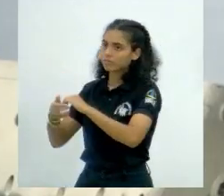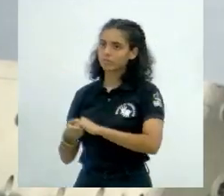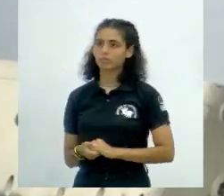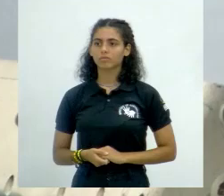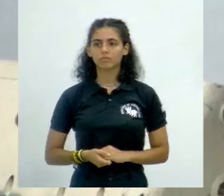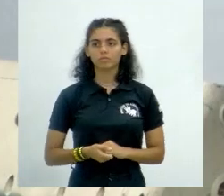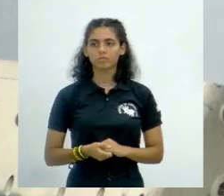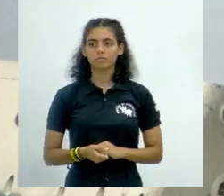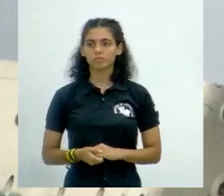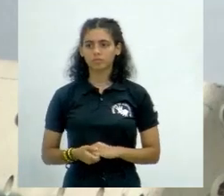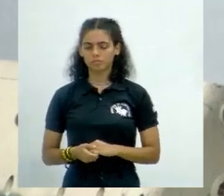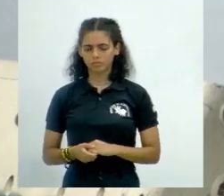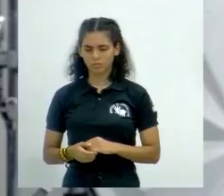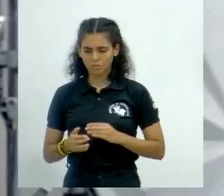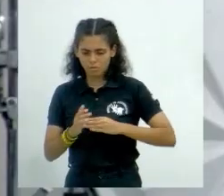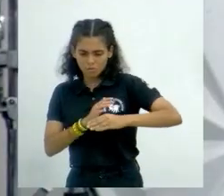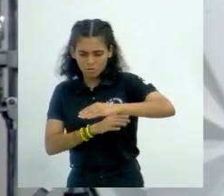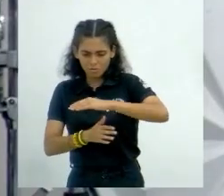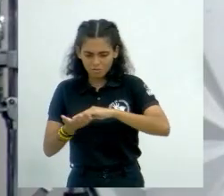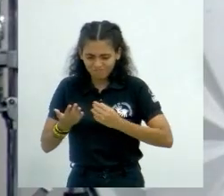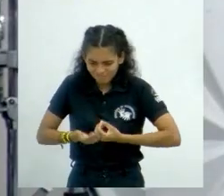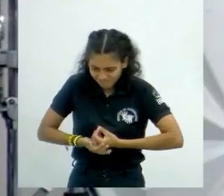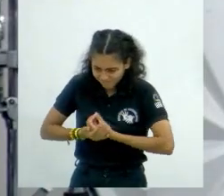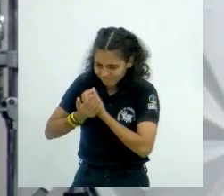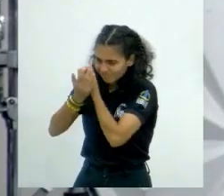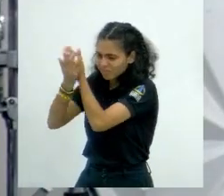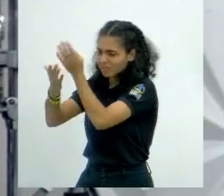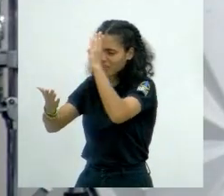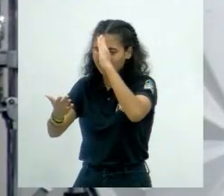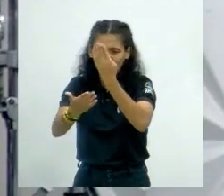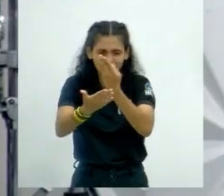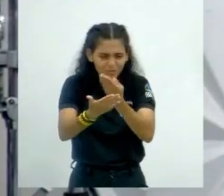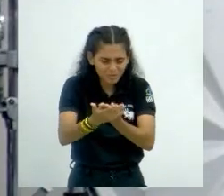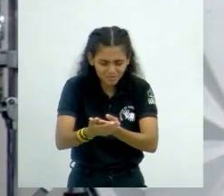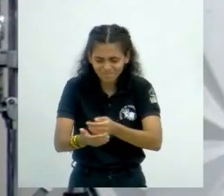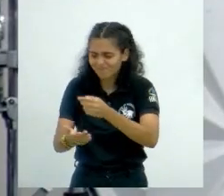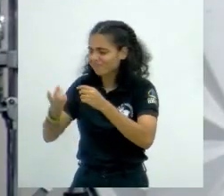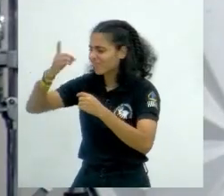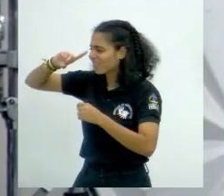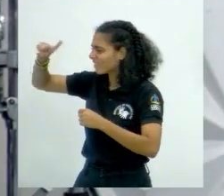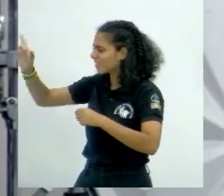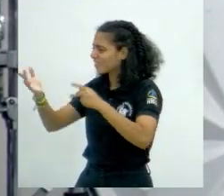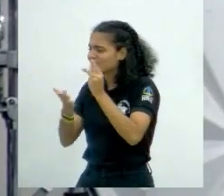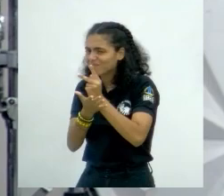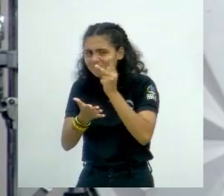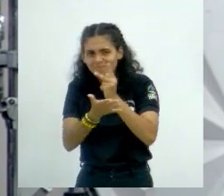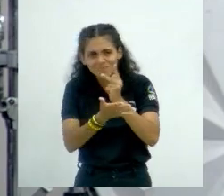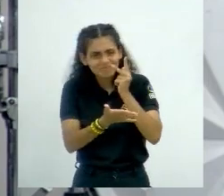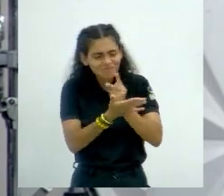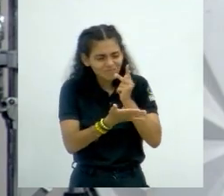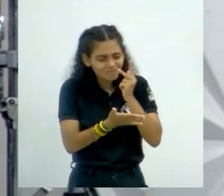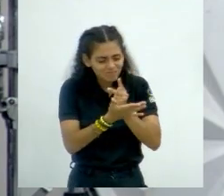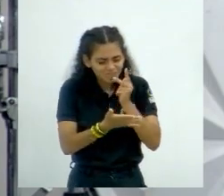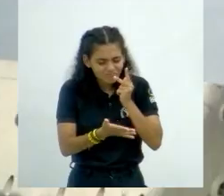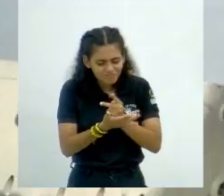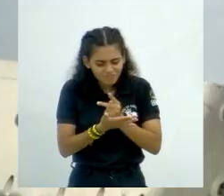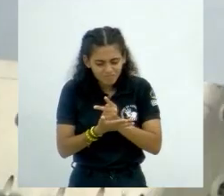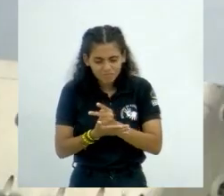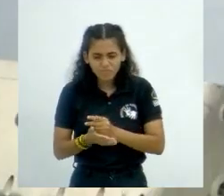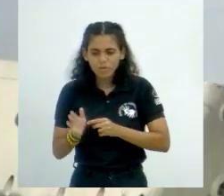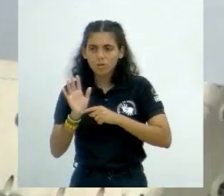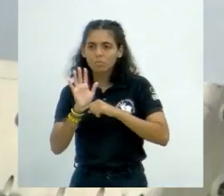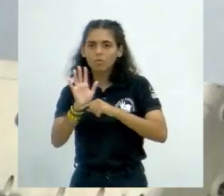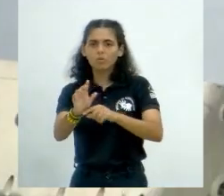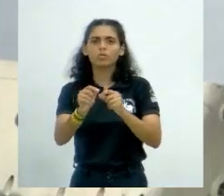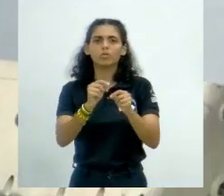Senhor de todo o seu coração é a mesma coisa, é um sinônimo daquilo que o autor quer trazer como